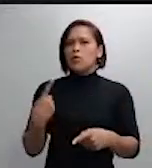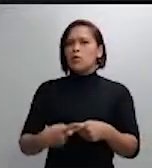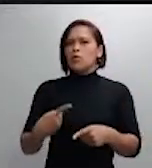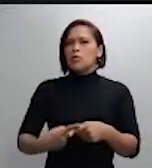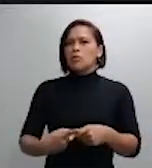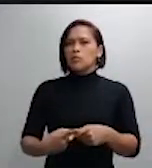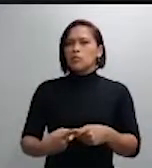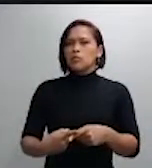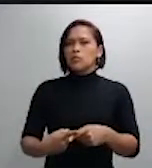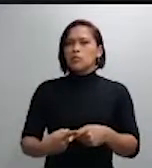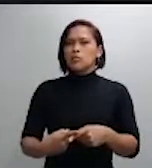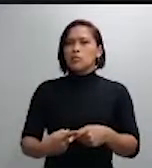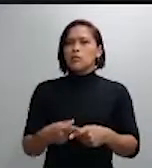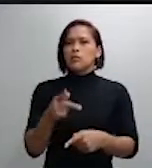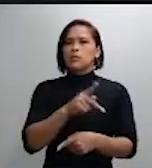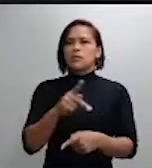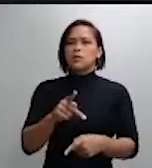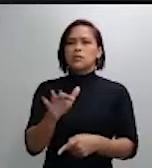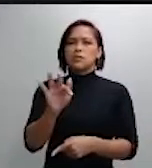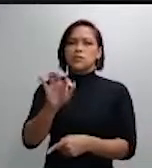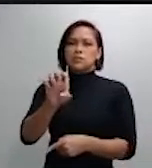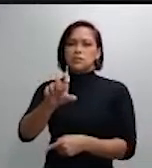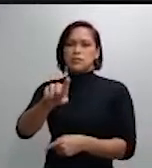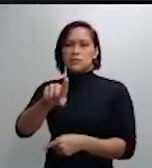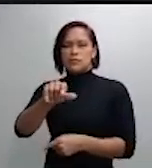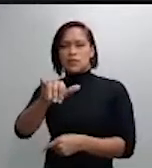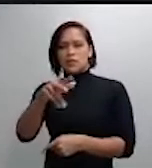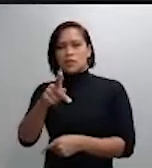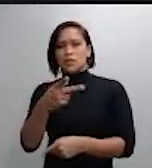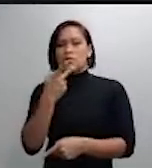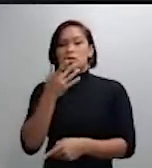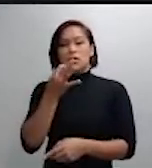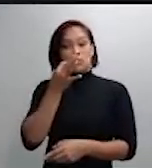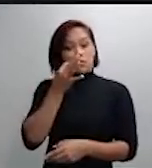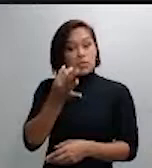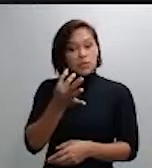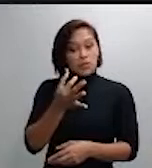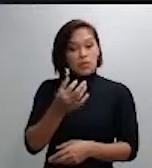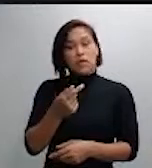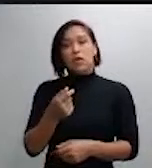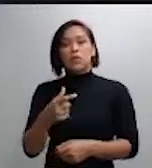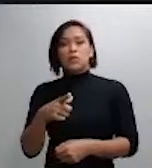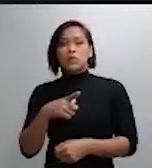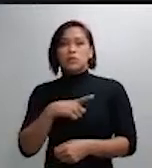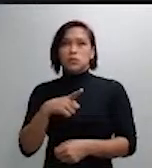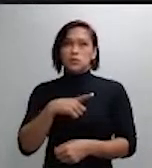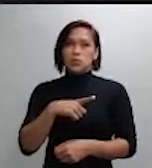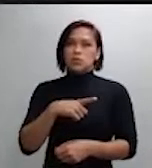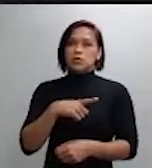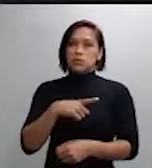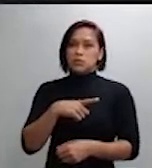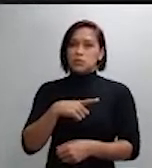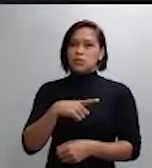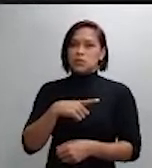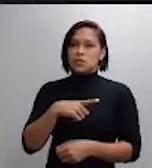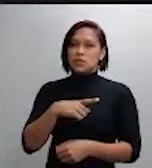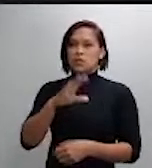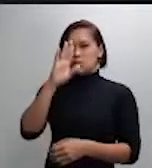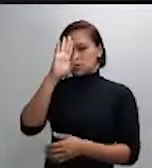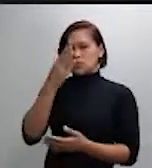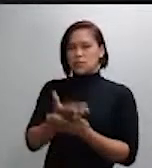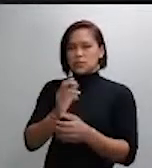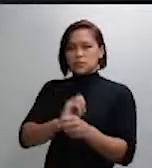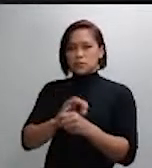está pessoalmente fazendo a sustentação oral, porque ele se encontra com suspeita de Covid e também